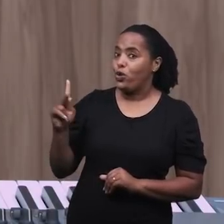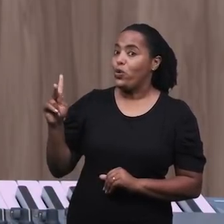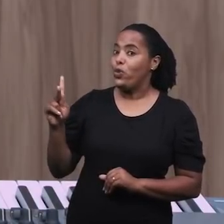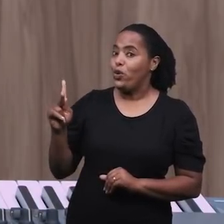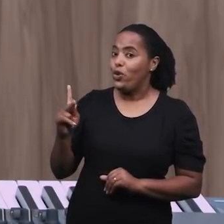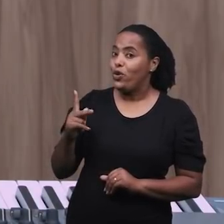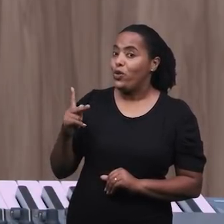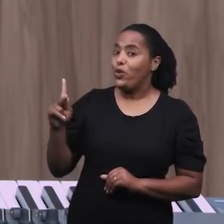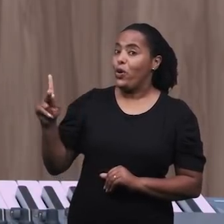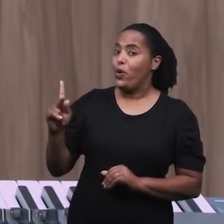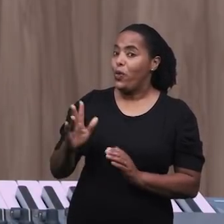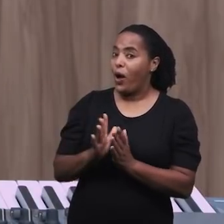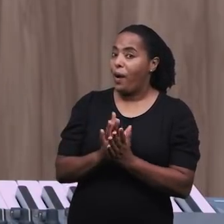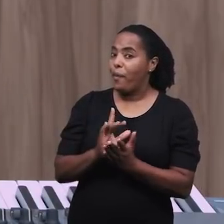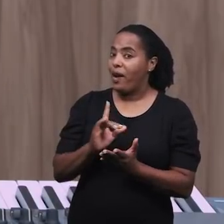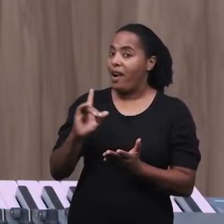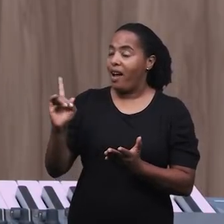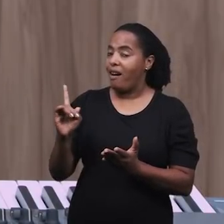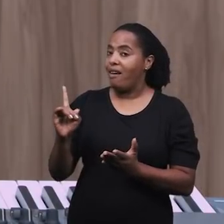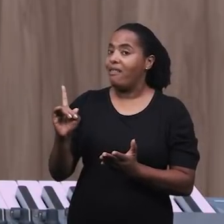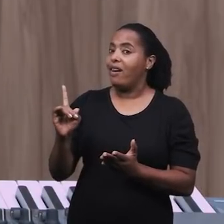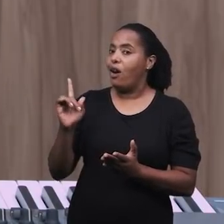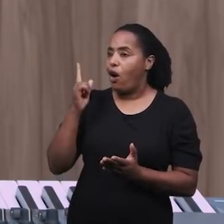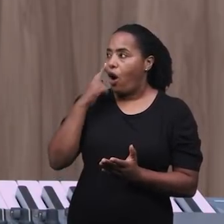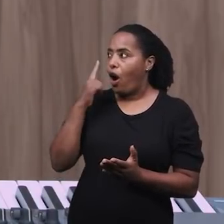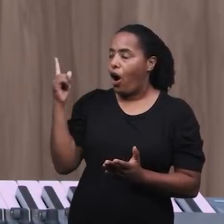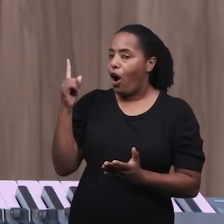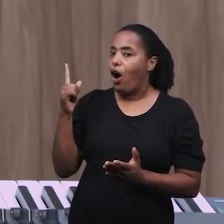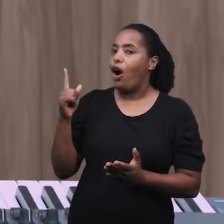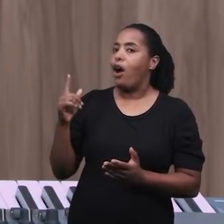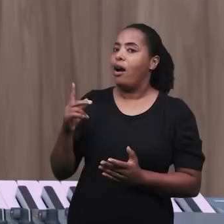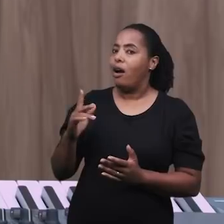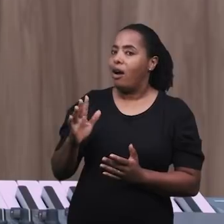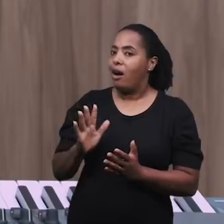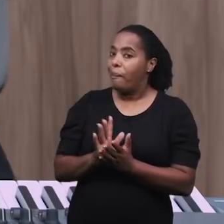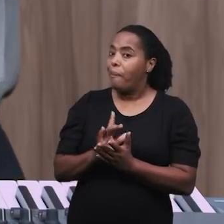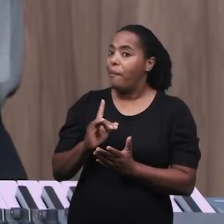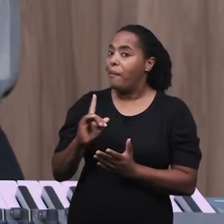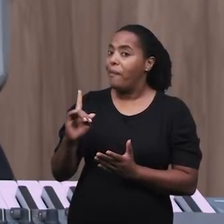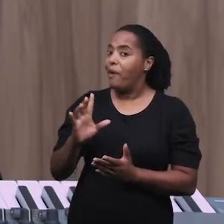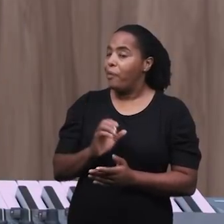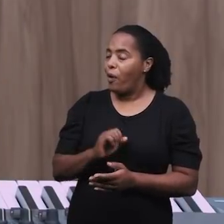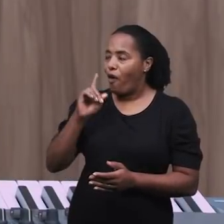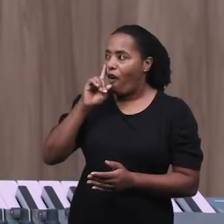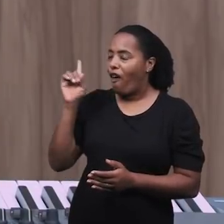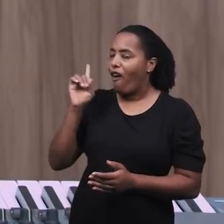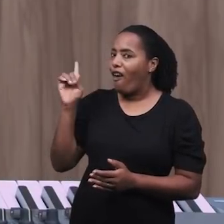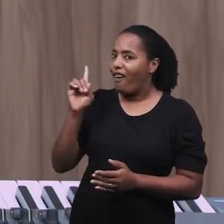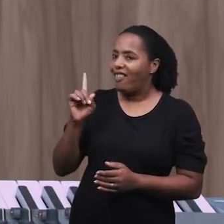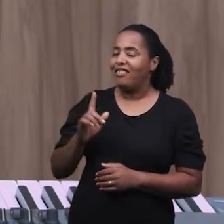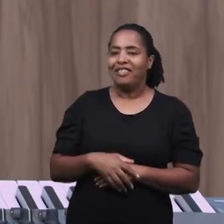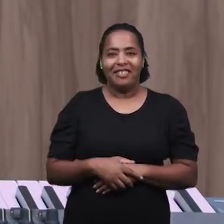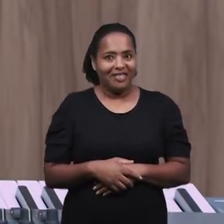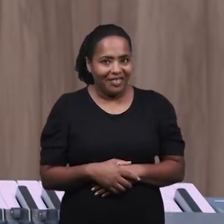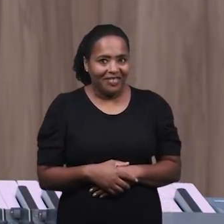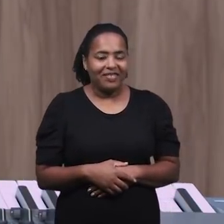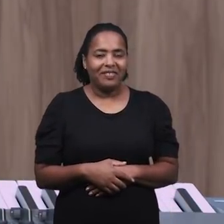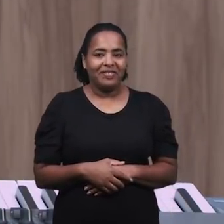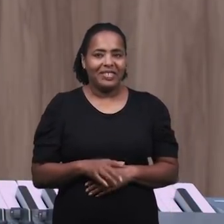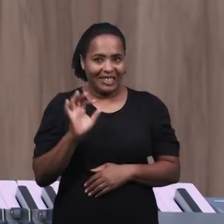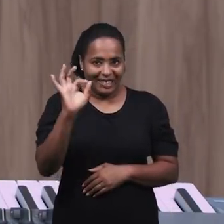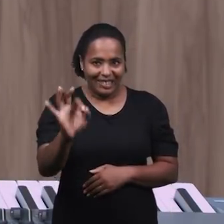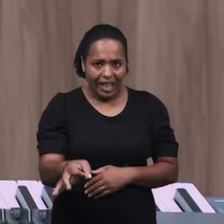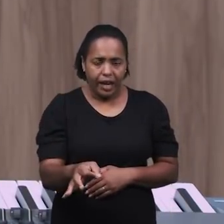palavra. Lá. Ré. A tua palavra. E o Sol. Tá certo?